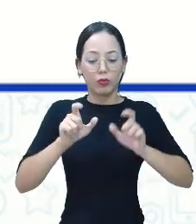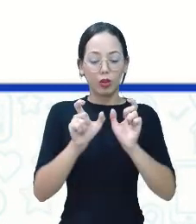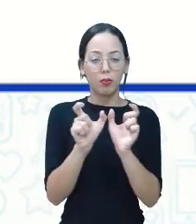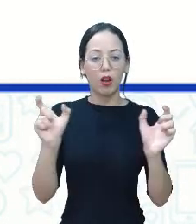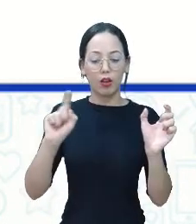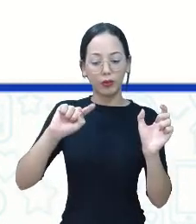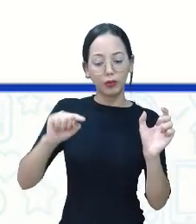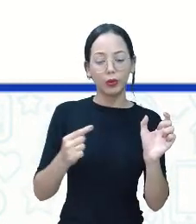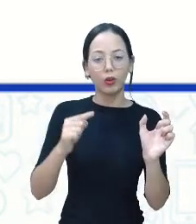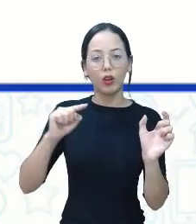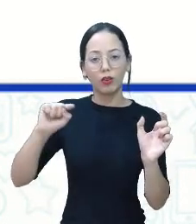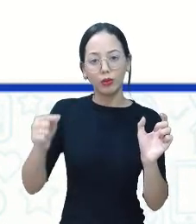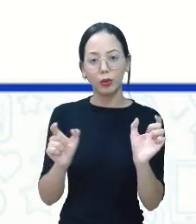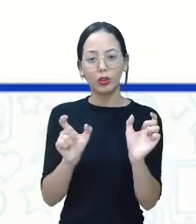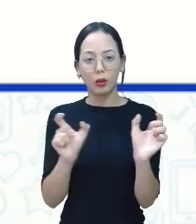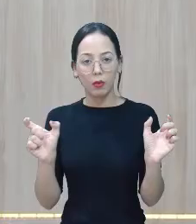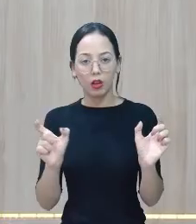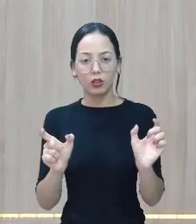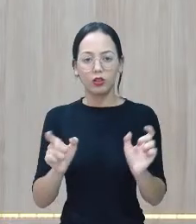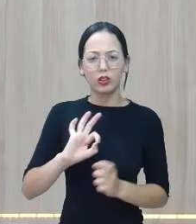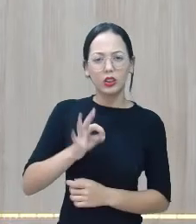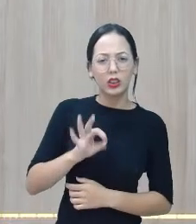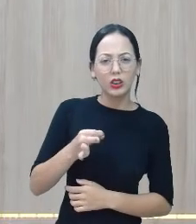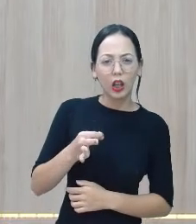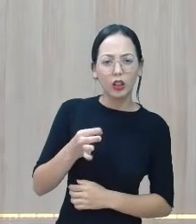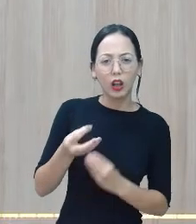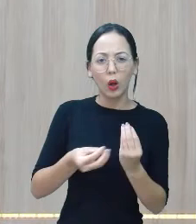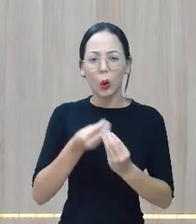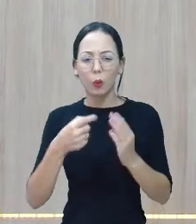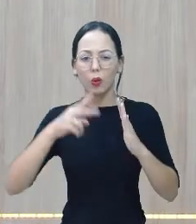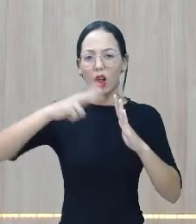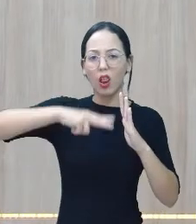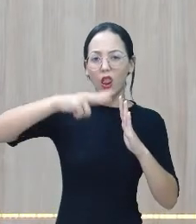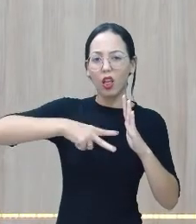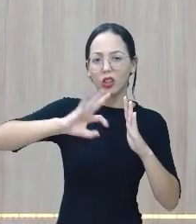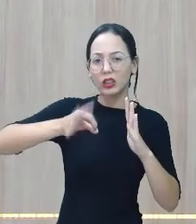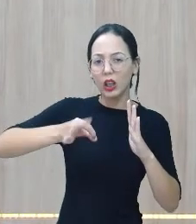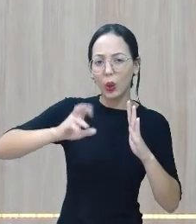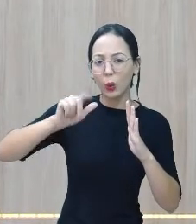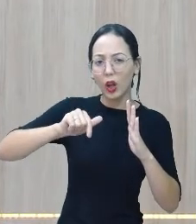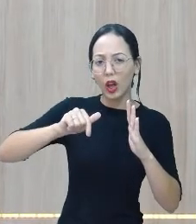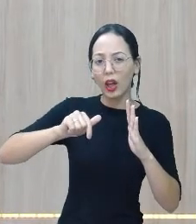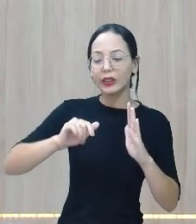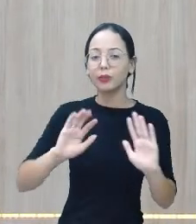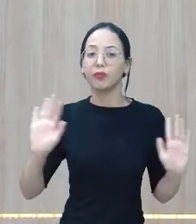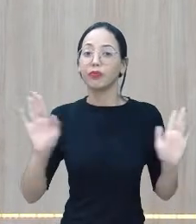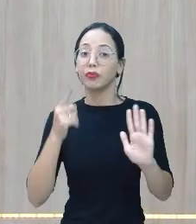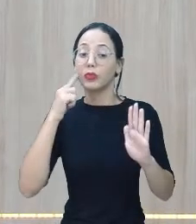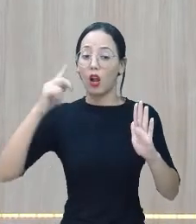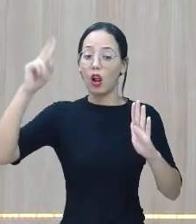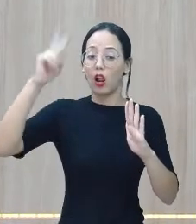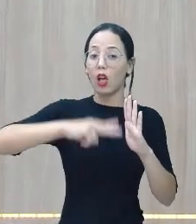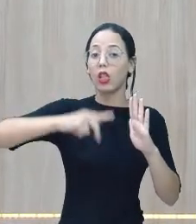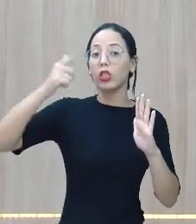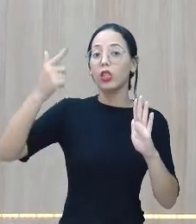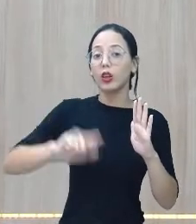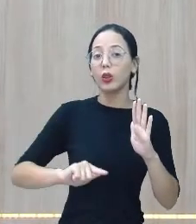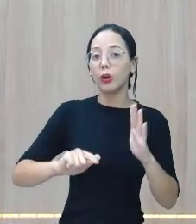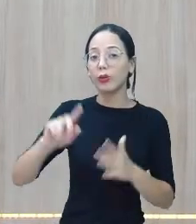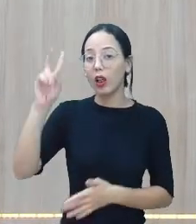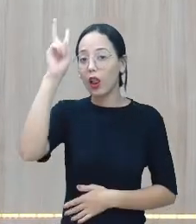por vírgula. Está correto a forma que eu li? Não está. Vamos ler novamente. Lembra